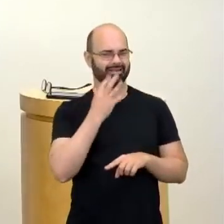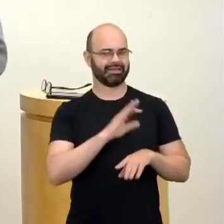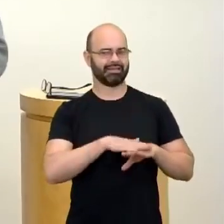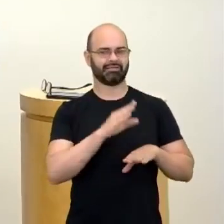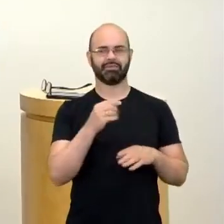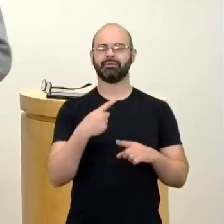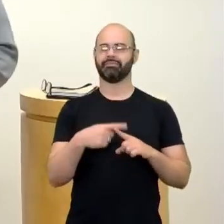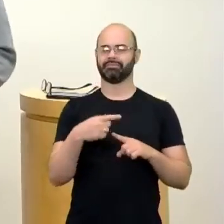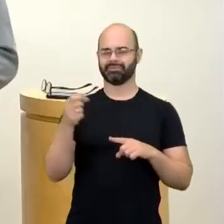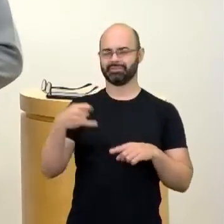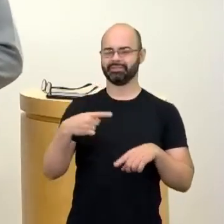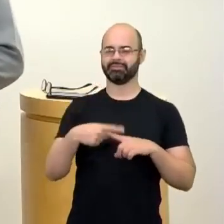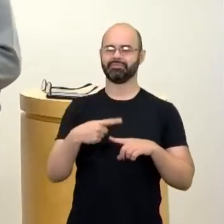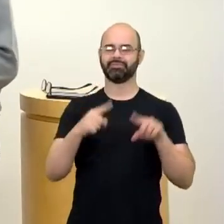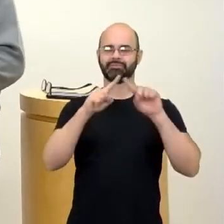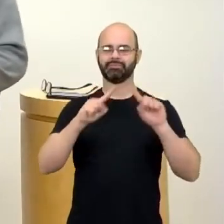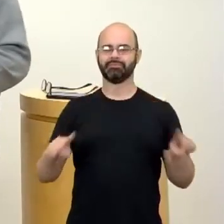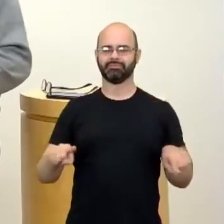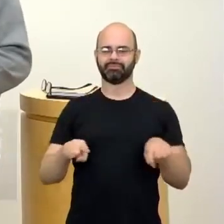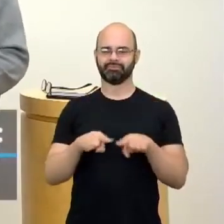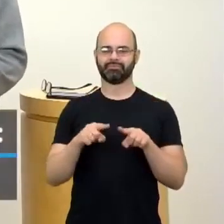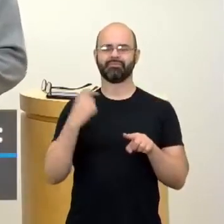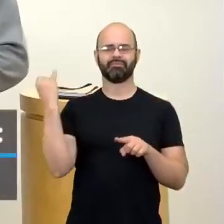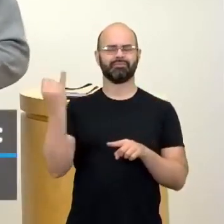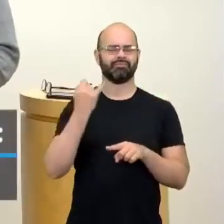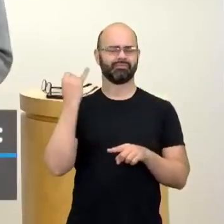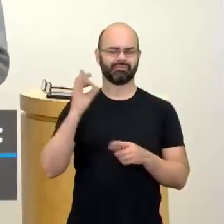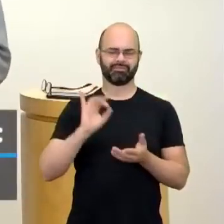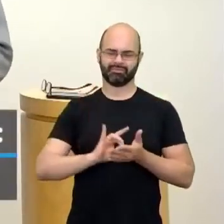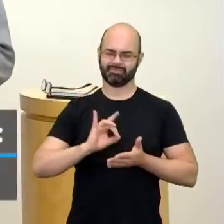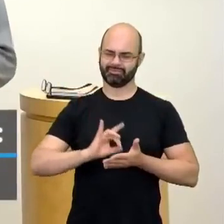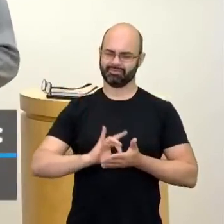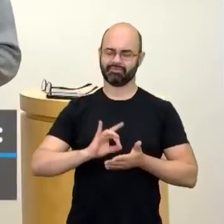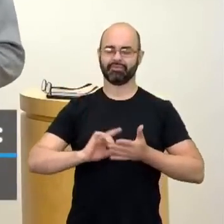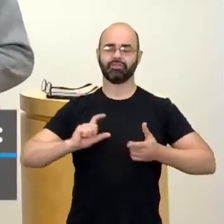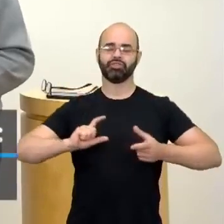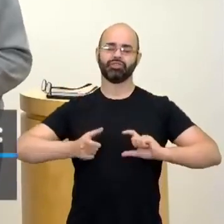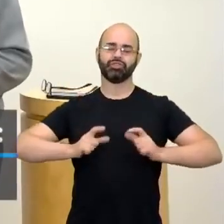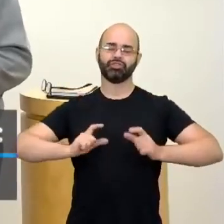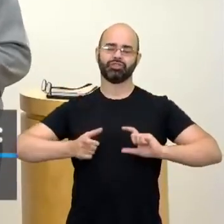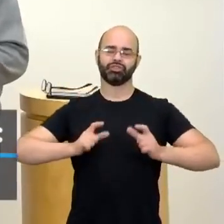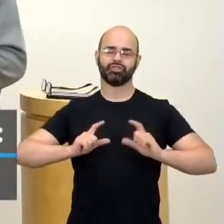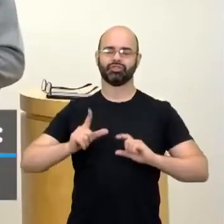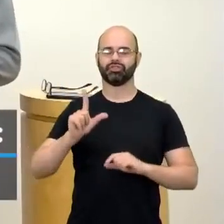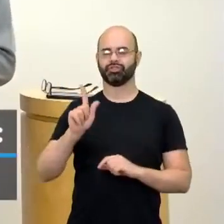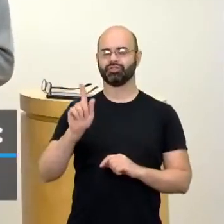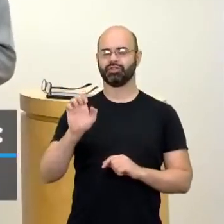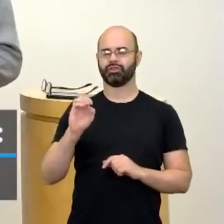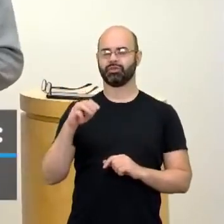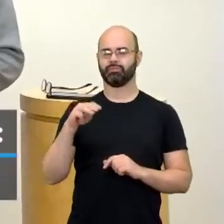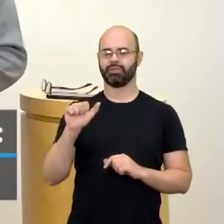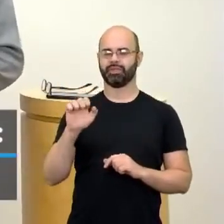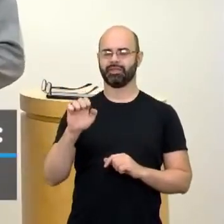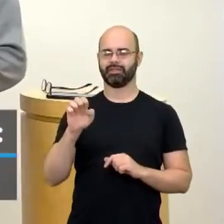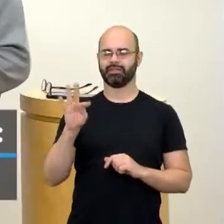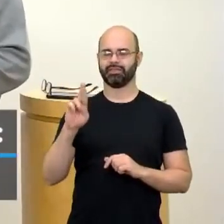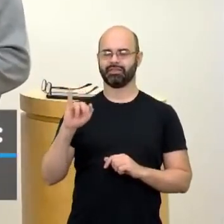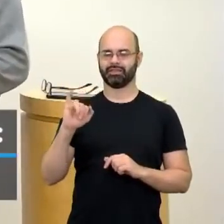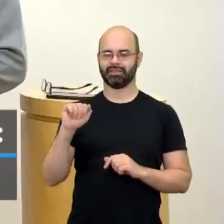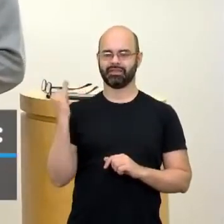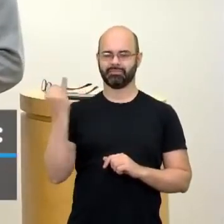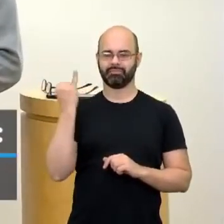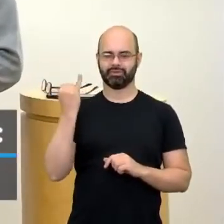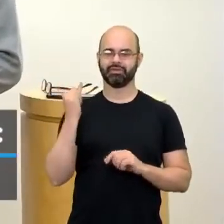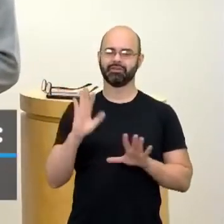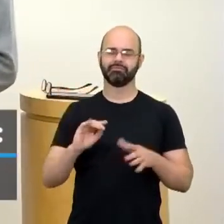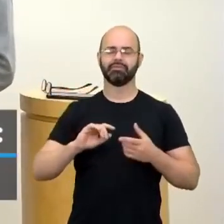figura extremamente, extremamente importante na história da matemática, em geometria especificamente, mas as outras figuras também, elas têm